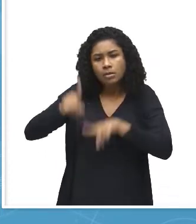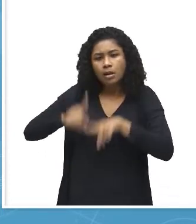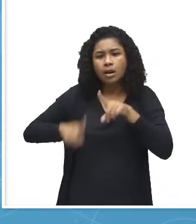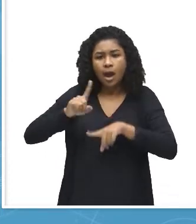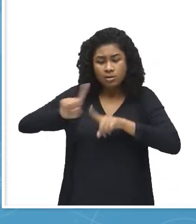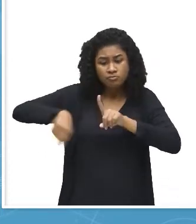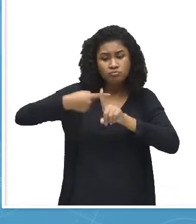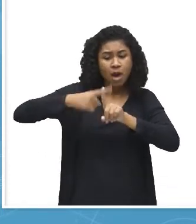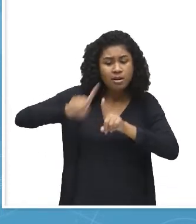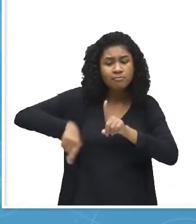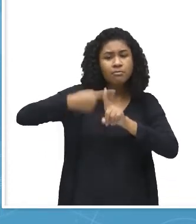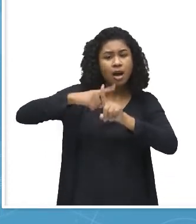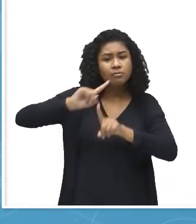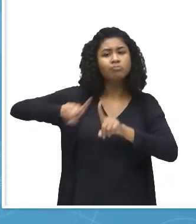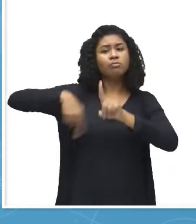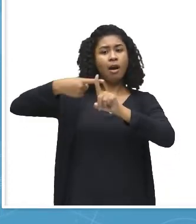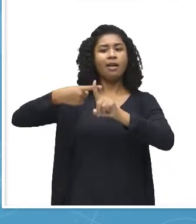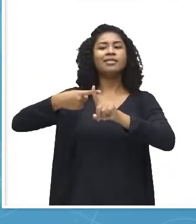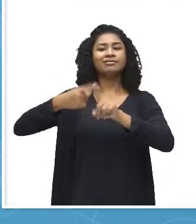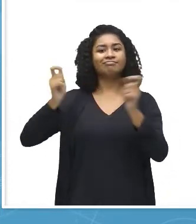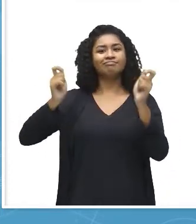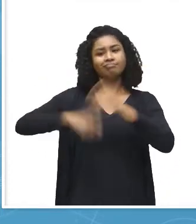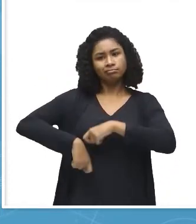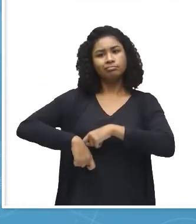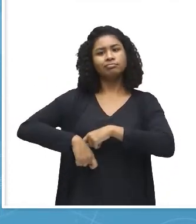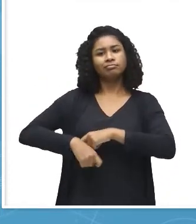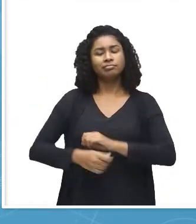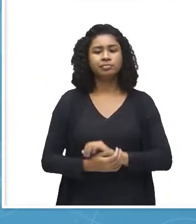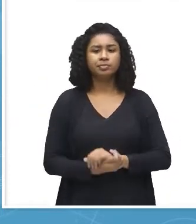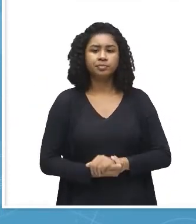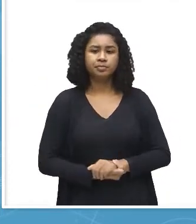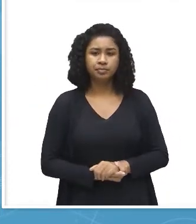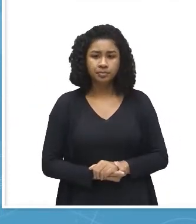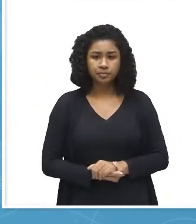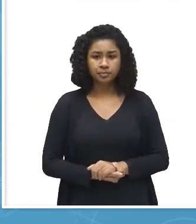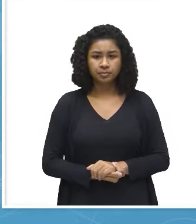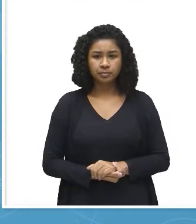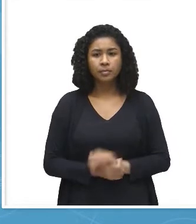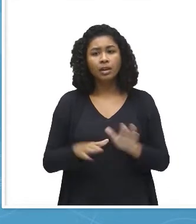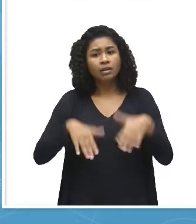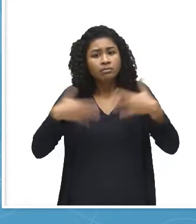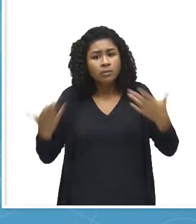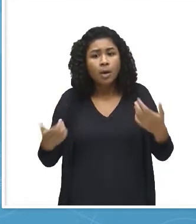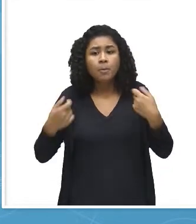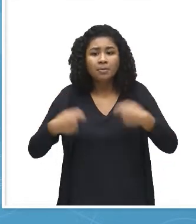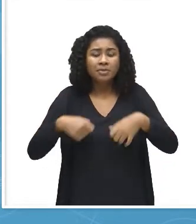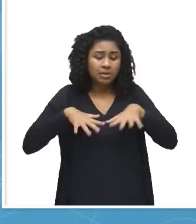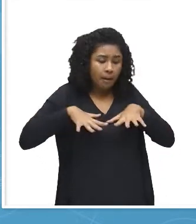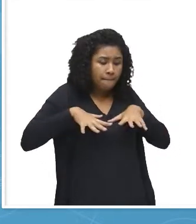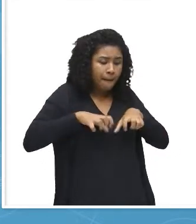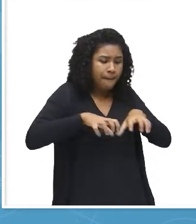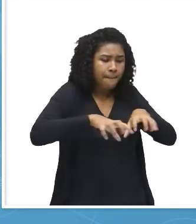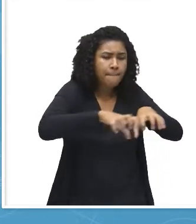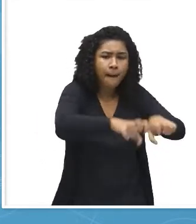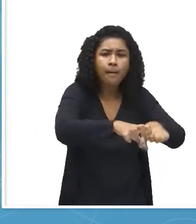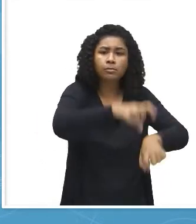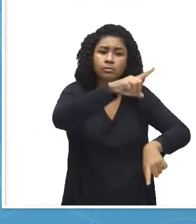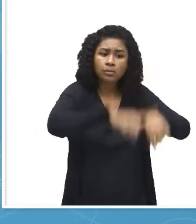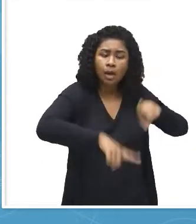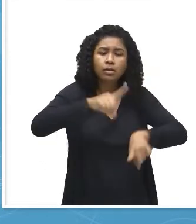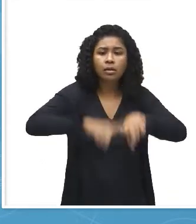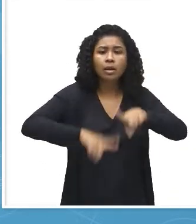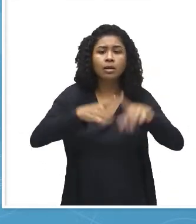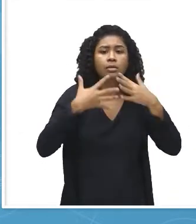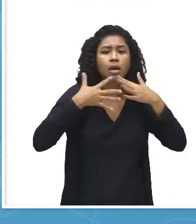mais materiais, produtos industrializados. Então, era necessário buscar novas matérias-primas.